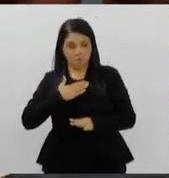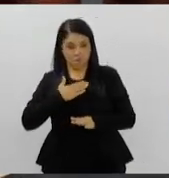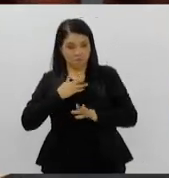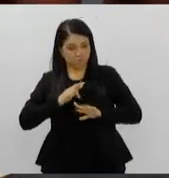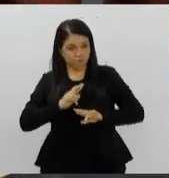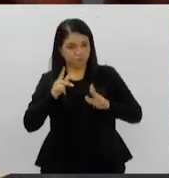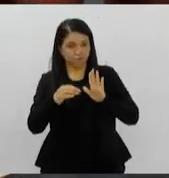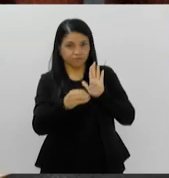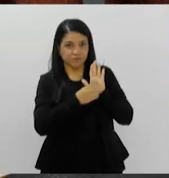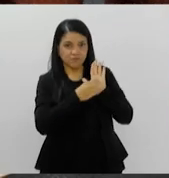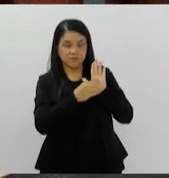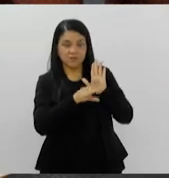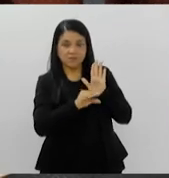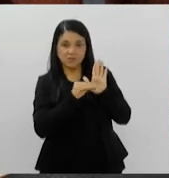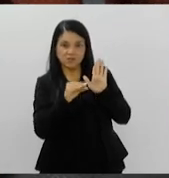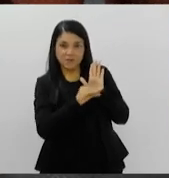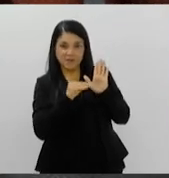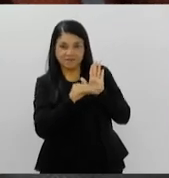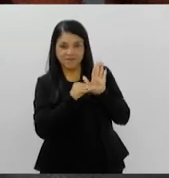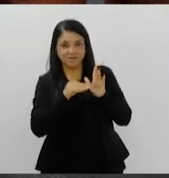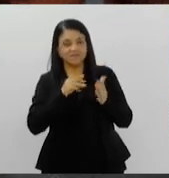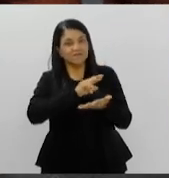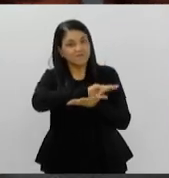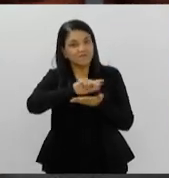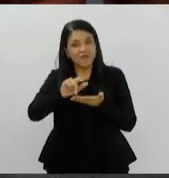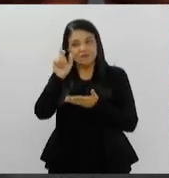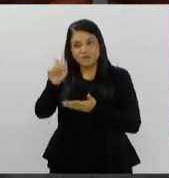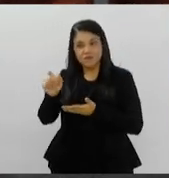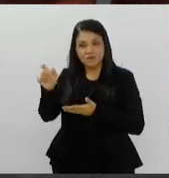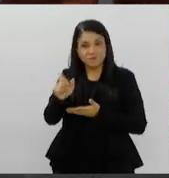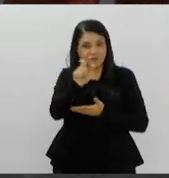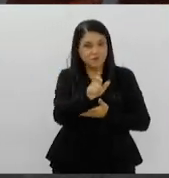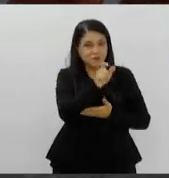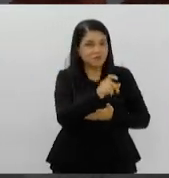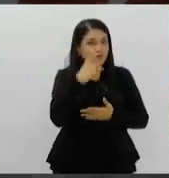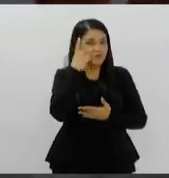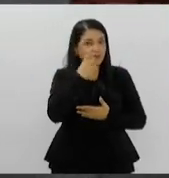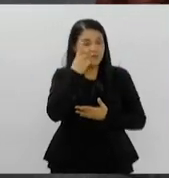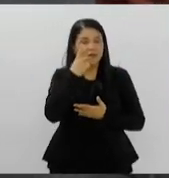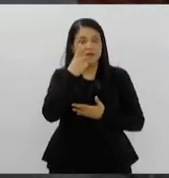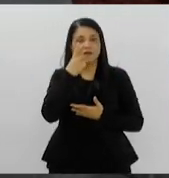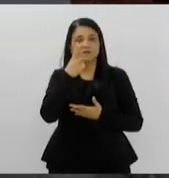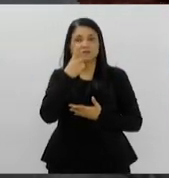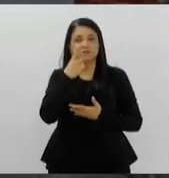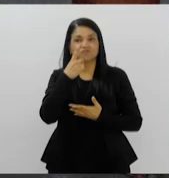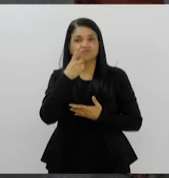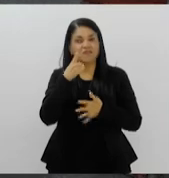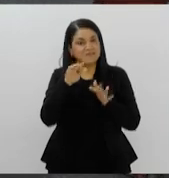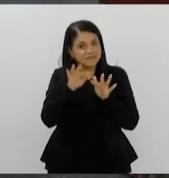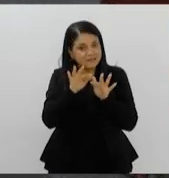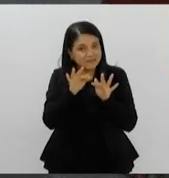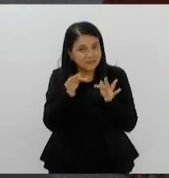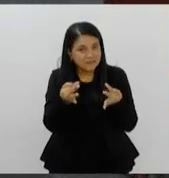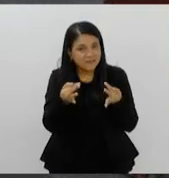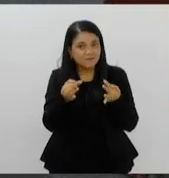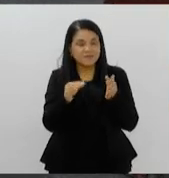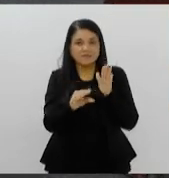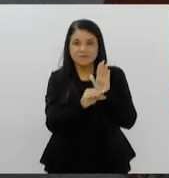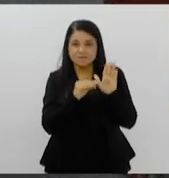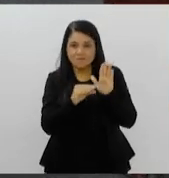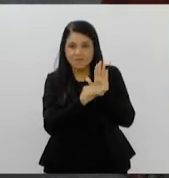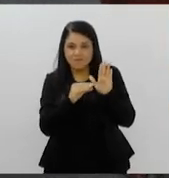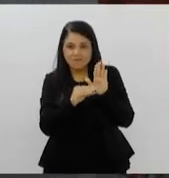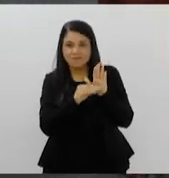emendas, diz respeito às emendas de dezenas de deputados aqui. E, por exemplo, mesmo aquelas mais simples, que aquelas